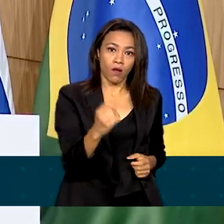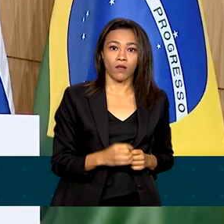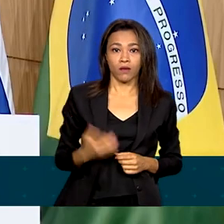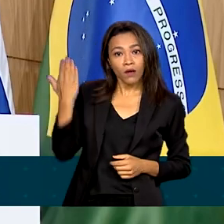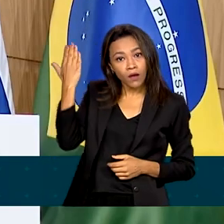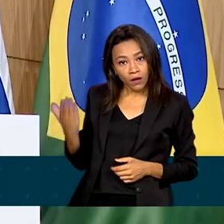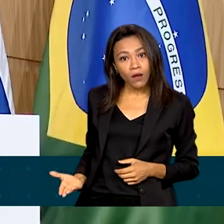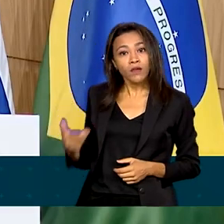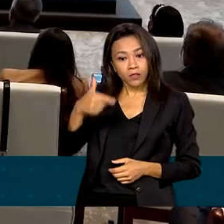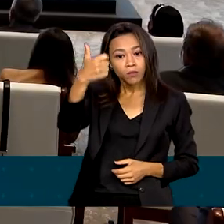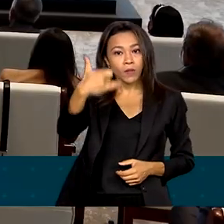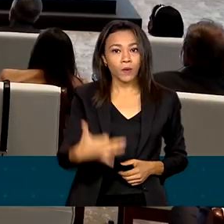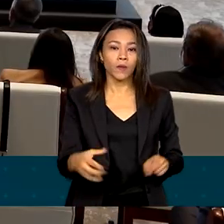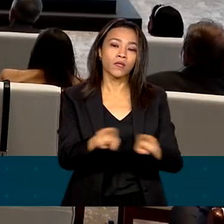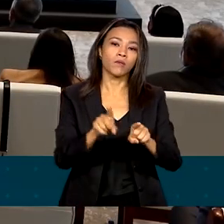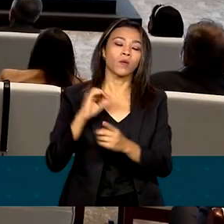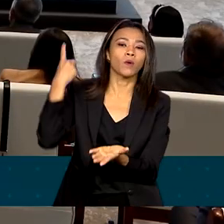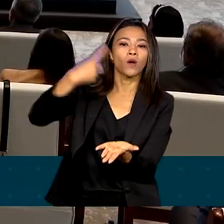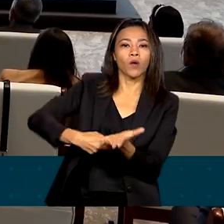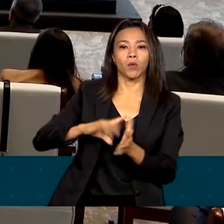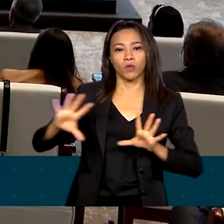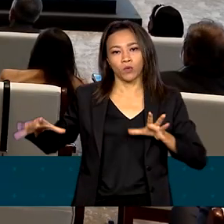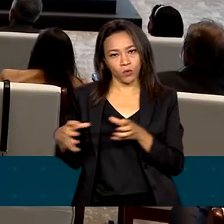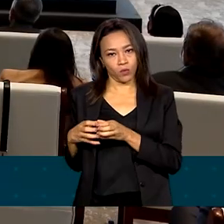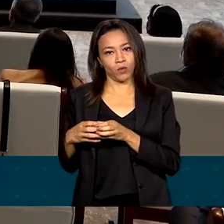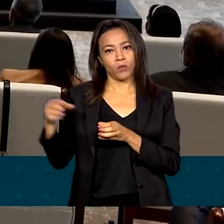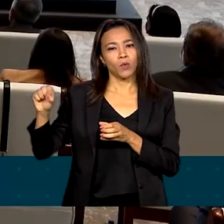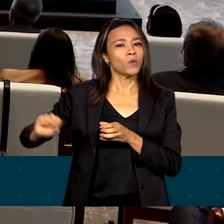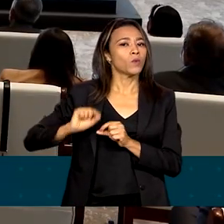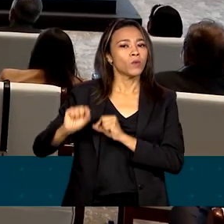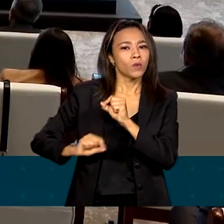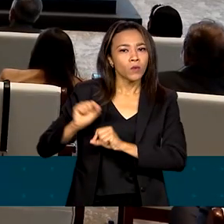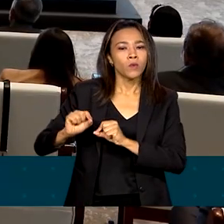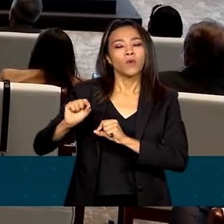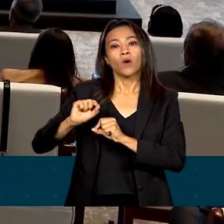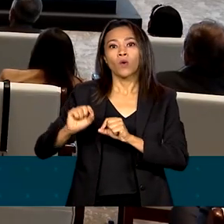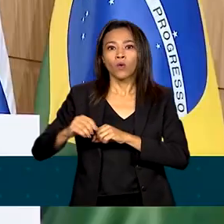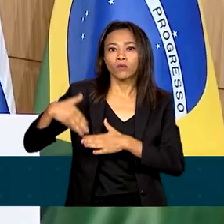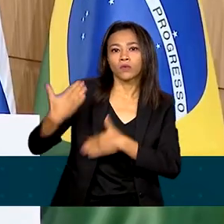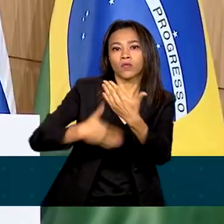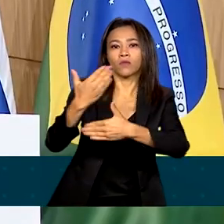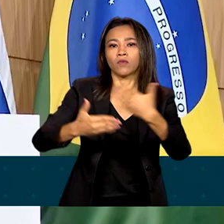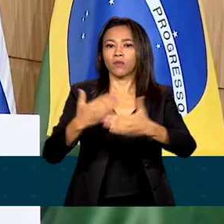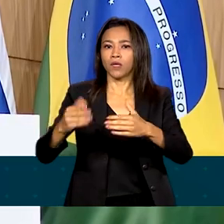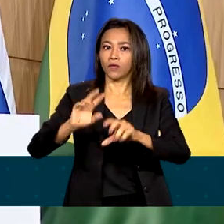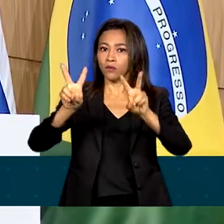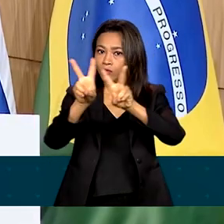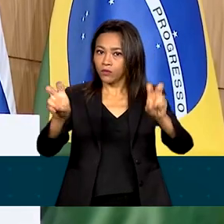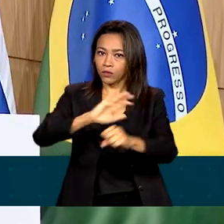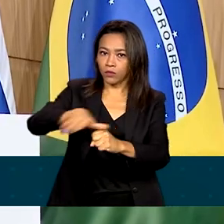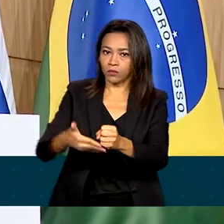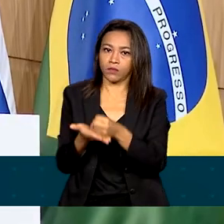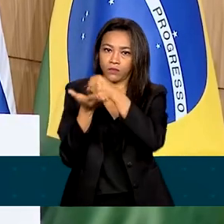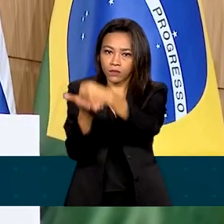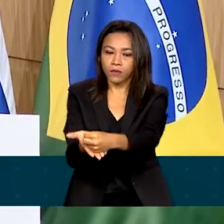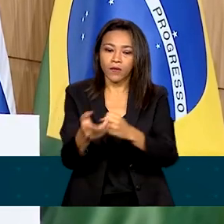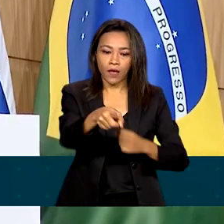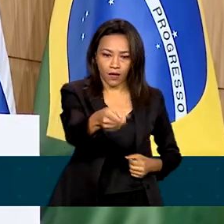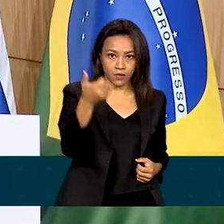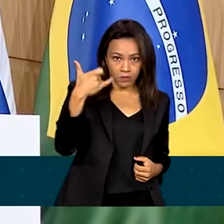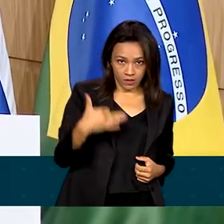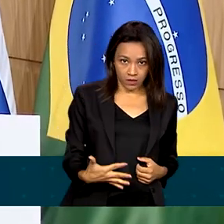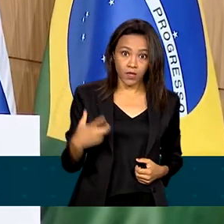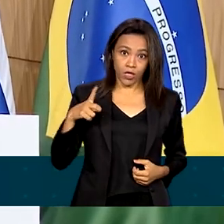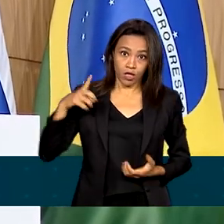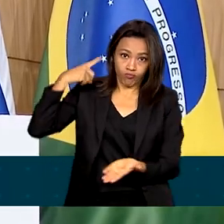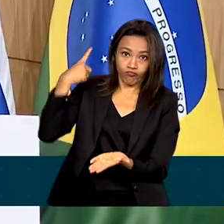também do compromisso do Banco do BRICS com o desenvolvimento sustentável. Reafirmo aqui o compromisso do